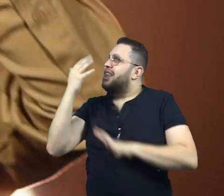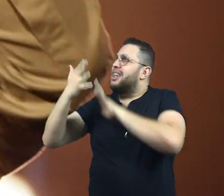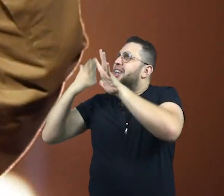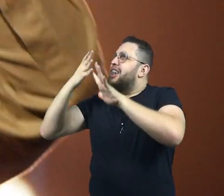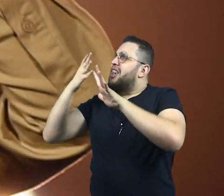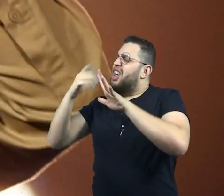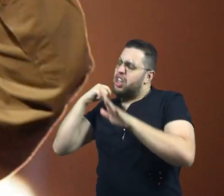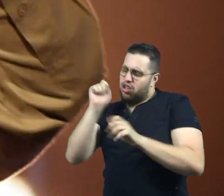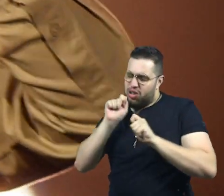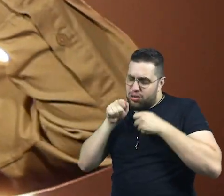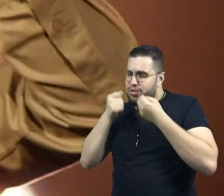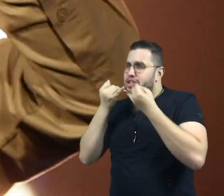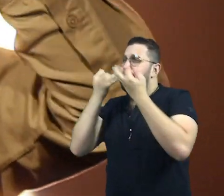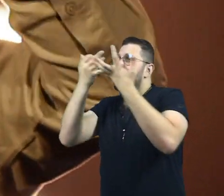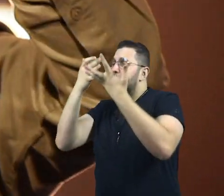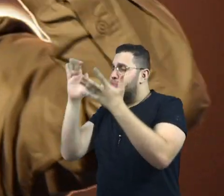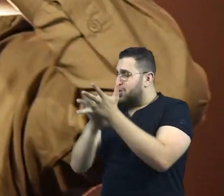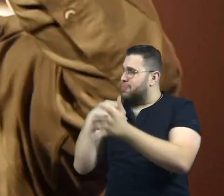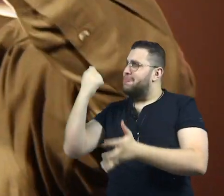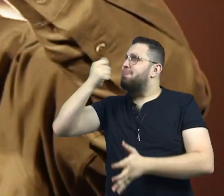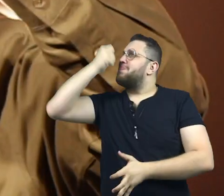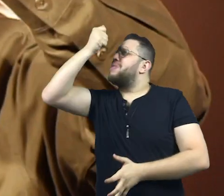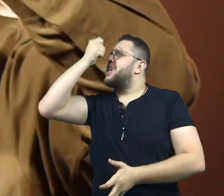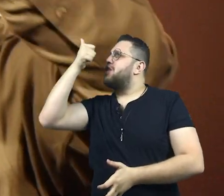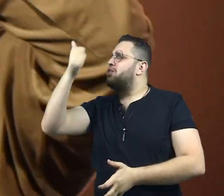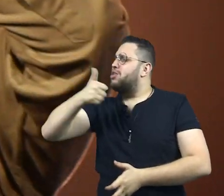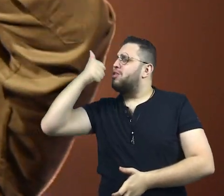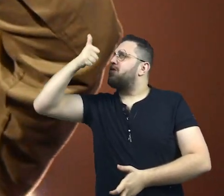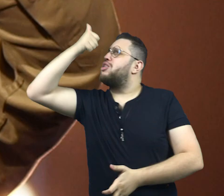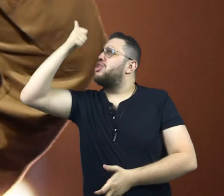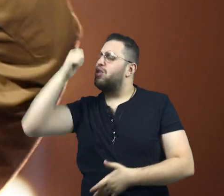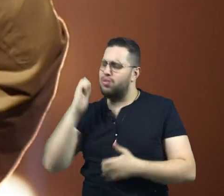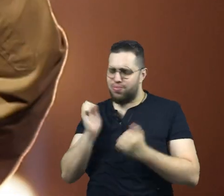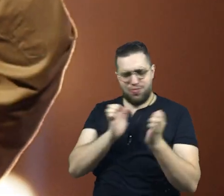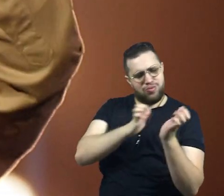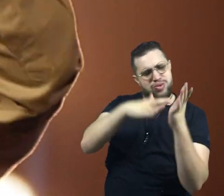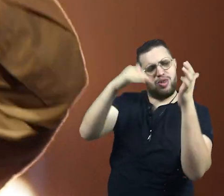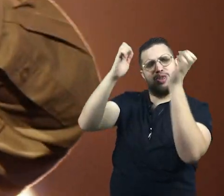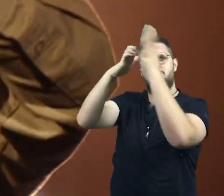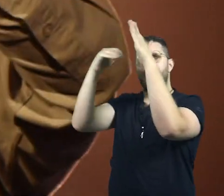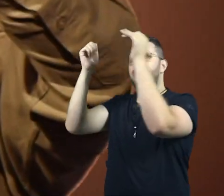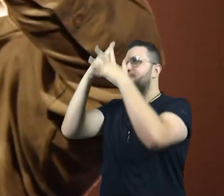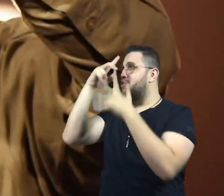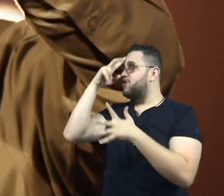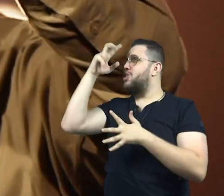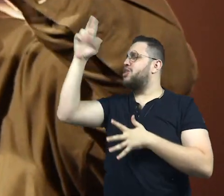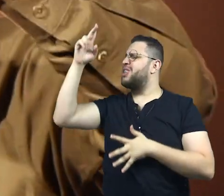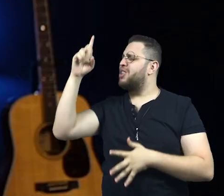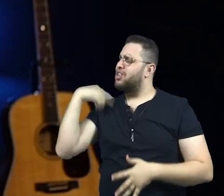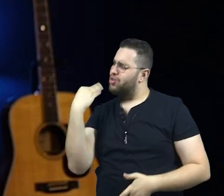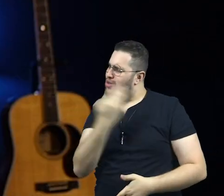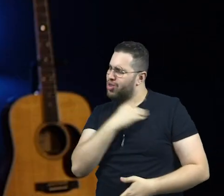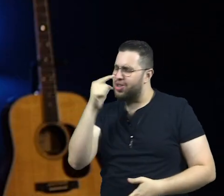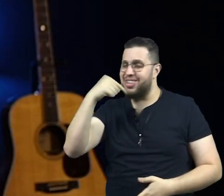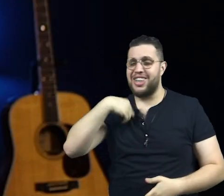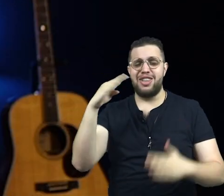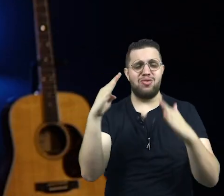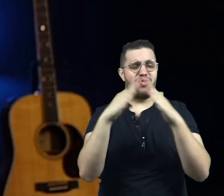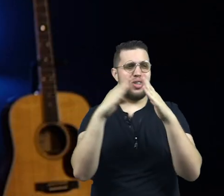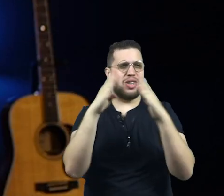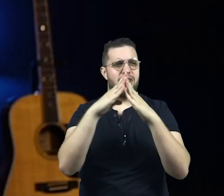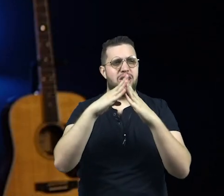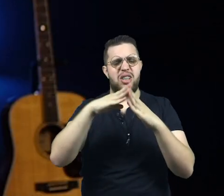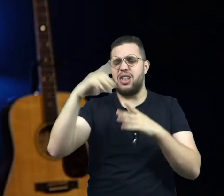entregar o nosso melhor louvor e adoração a ti, Senhor. Nós, Senhor, é a nossa casa. Ó, Pai amado, no nome de